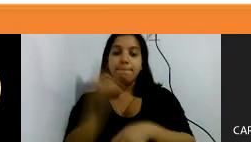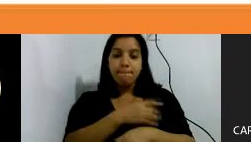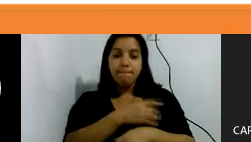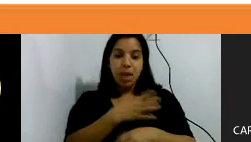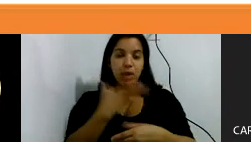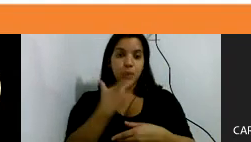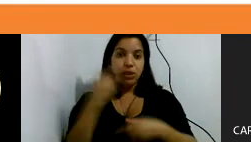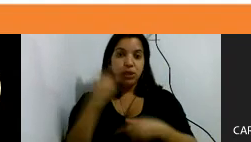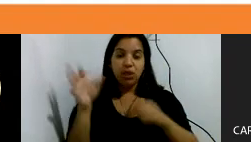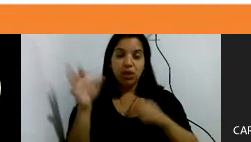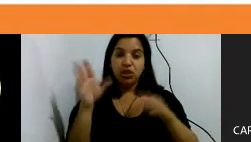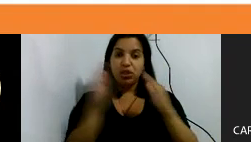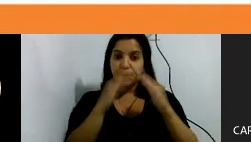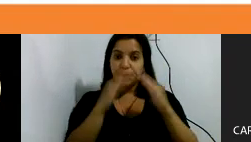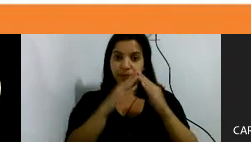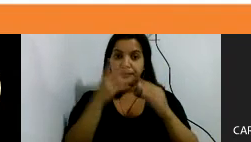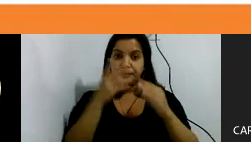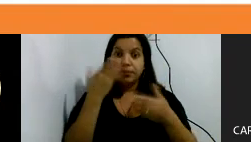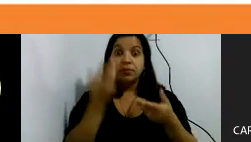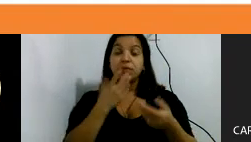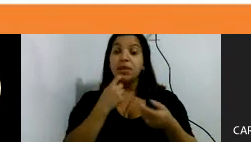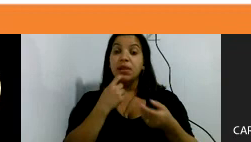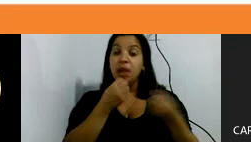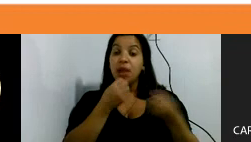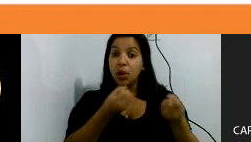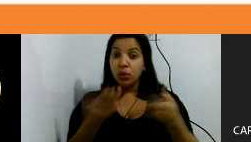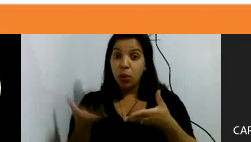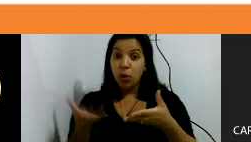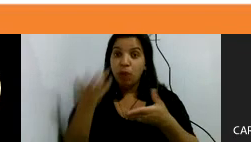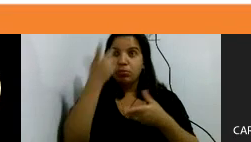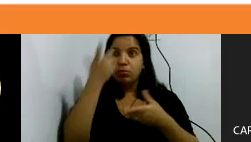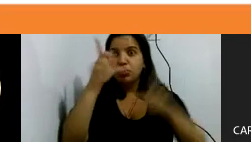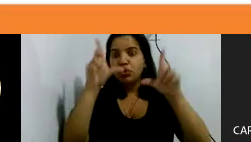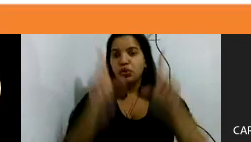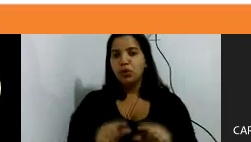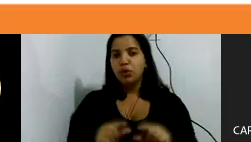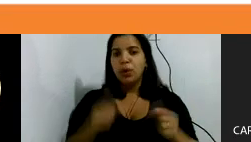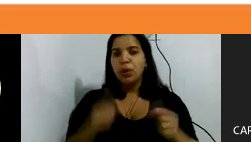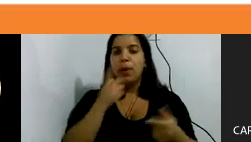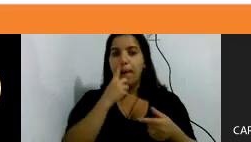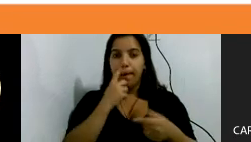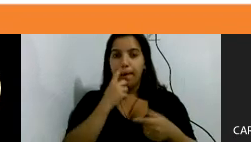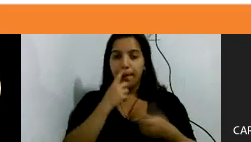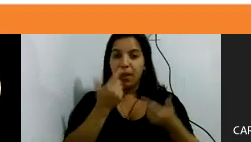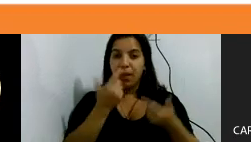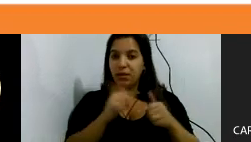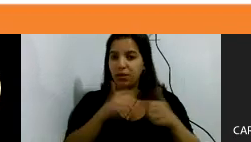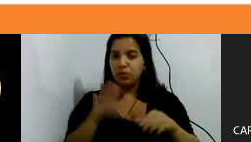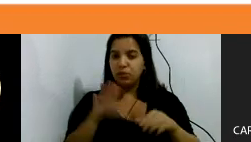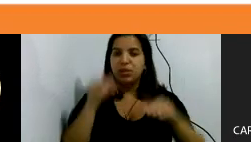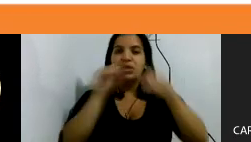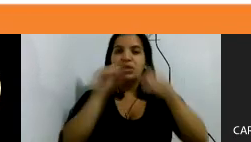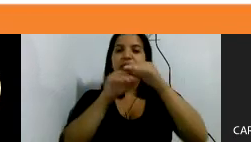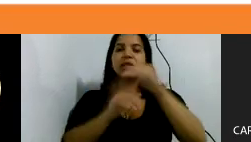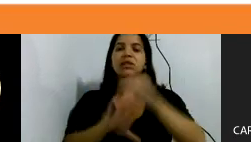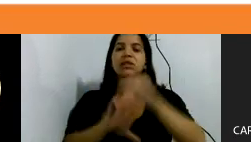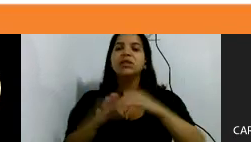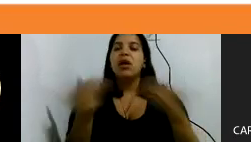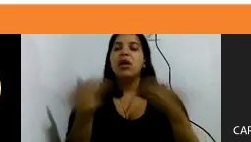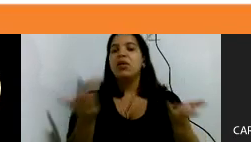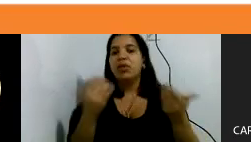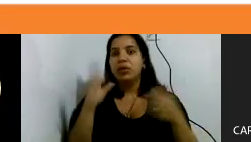o índice de doação caiu muito. Então, esse fato da gente não ter bolsas em estoque, isso